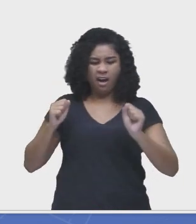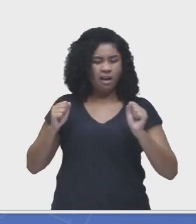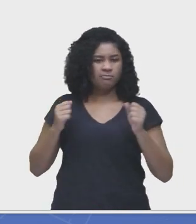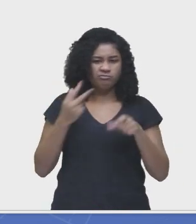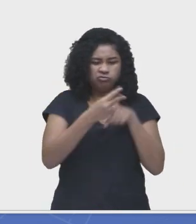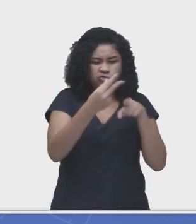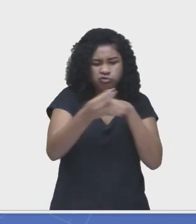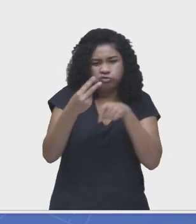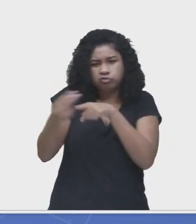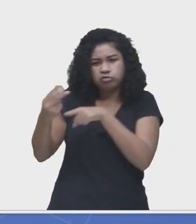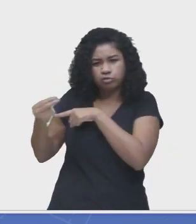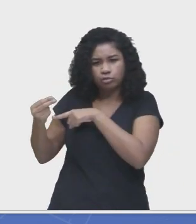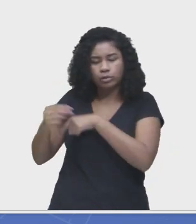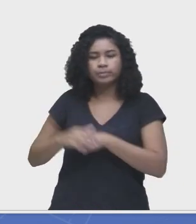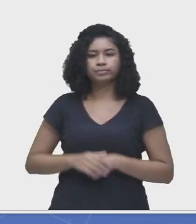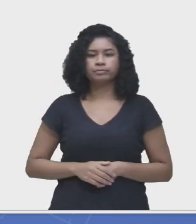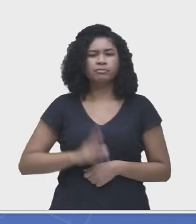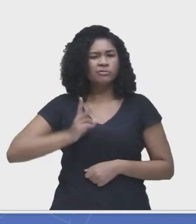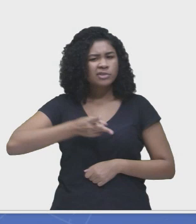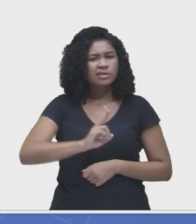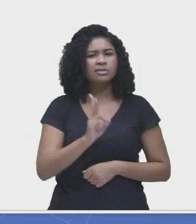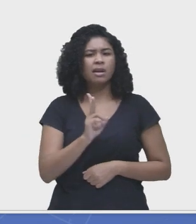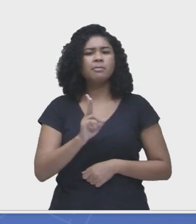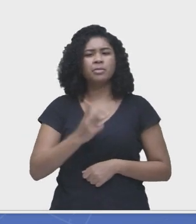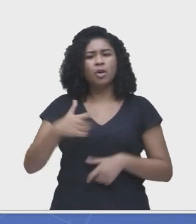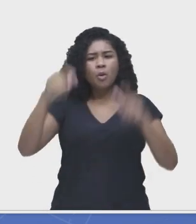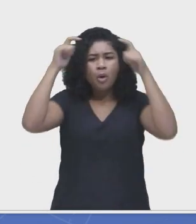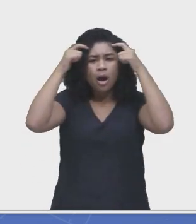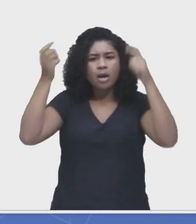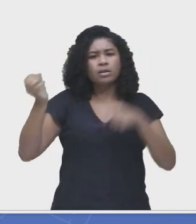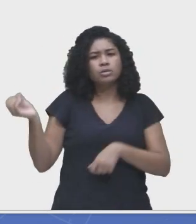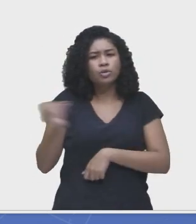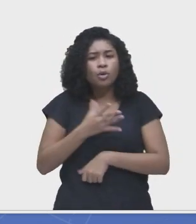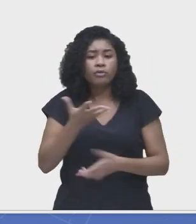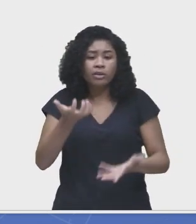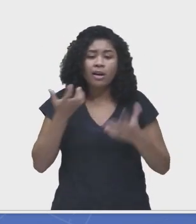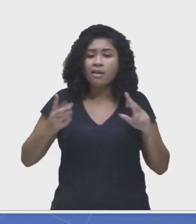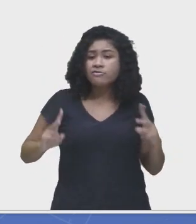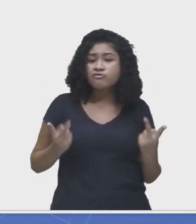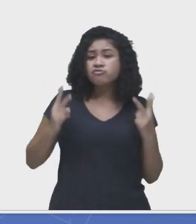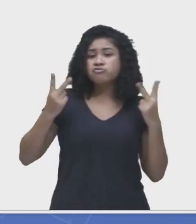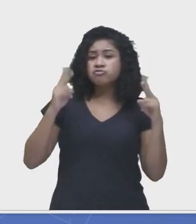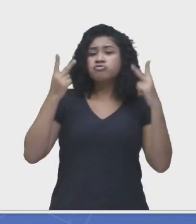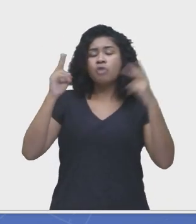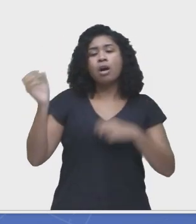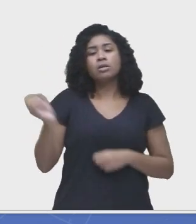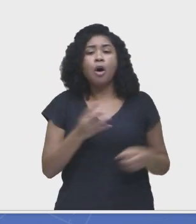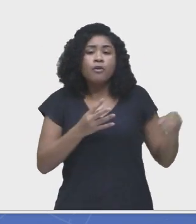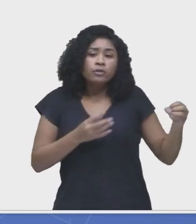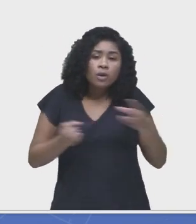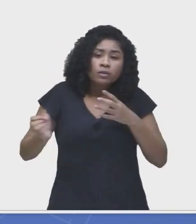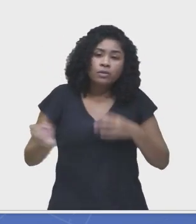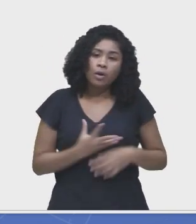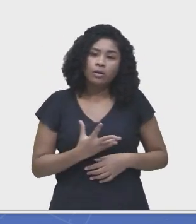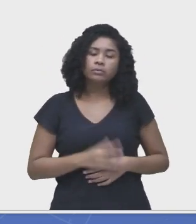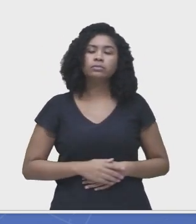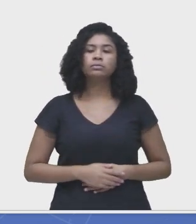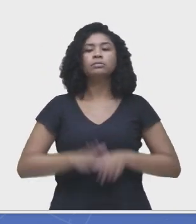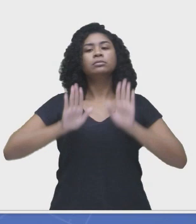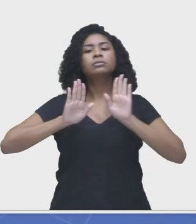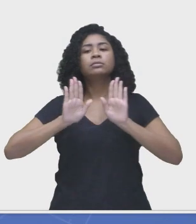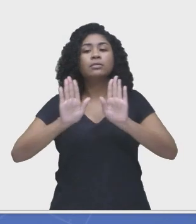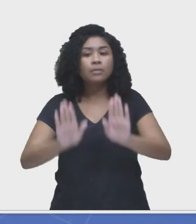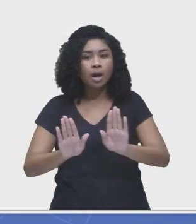procuravam realizar novas conquistas e muitos tiveram êxito, fazendo do Império Persa um dos maiores